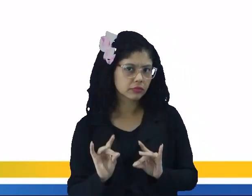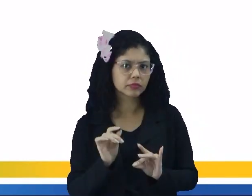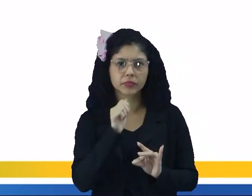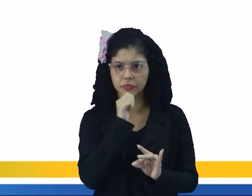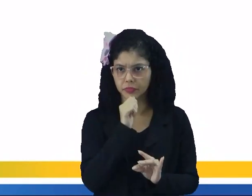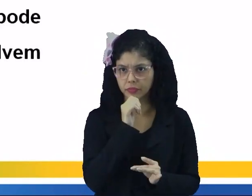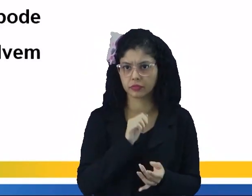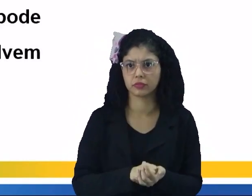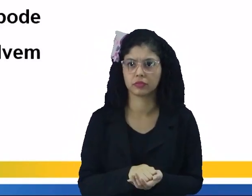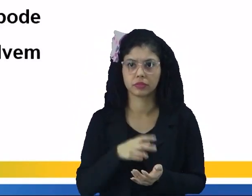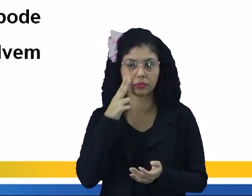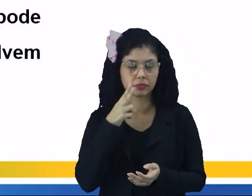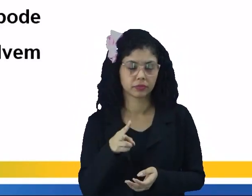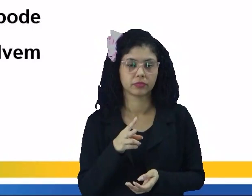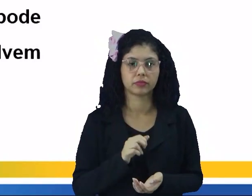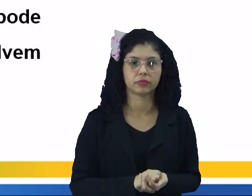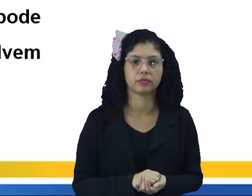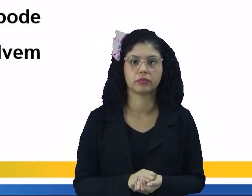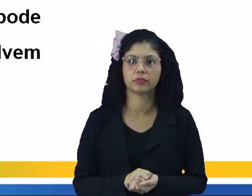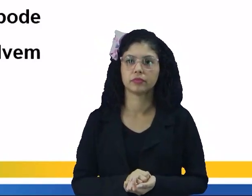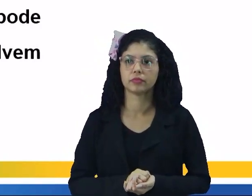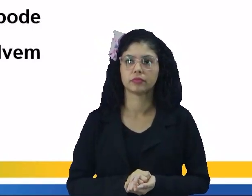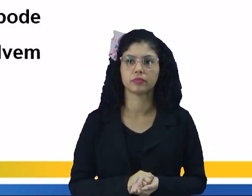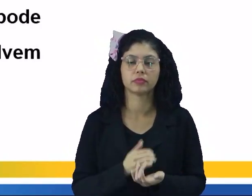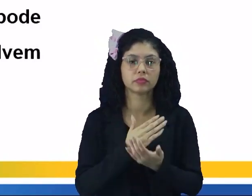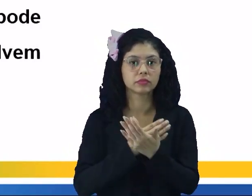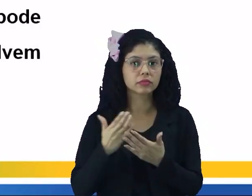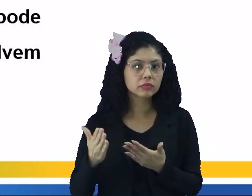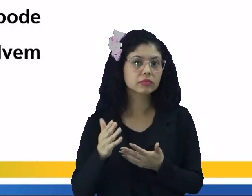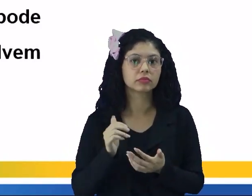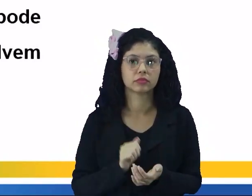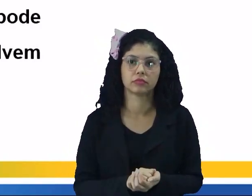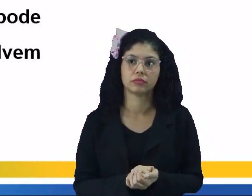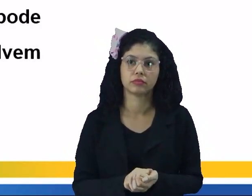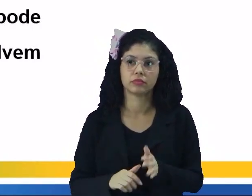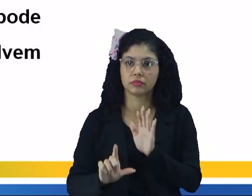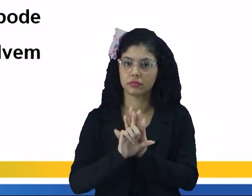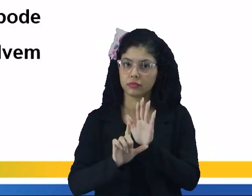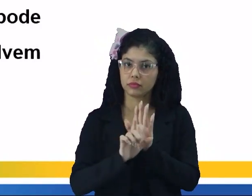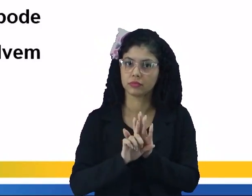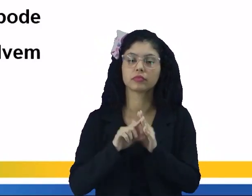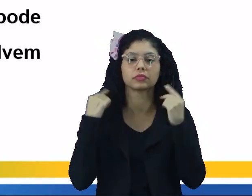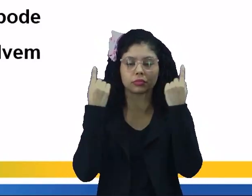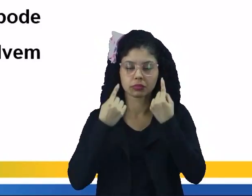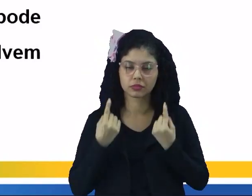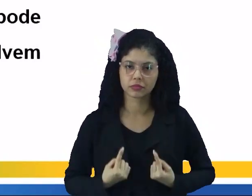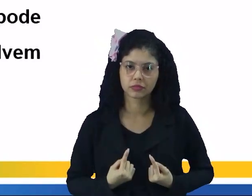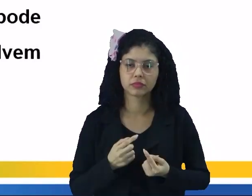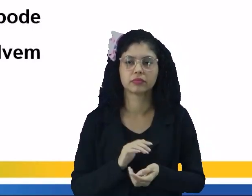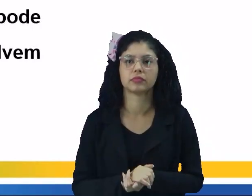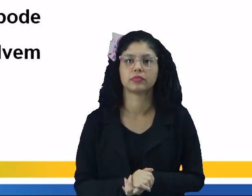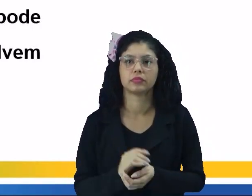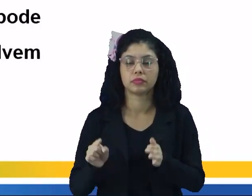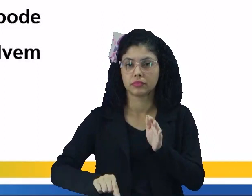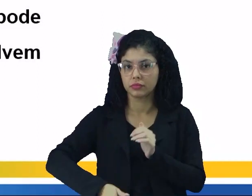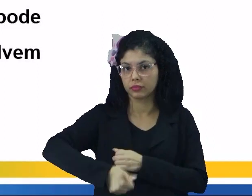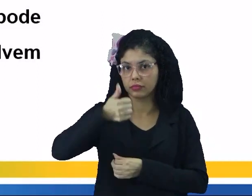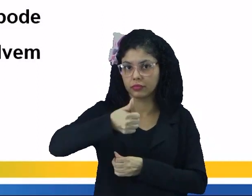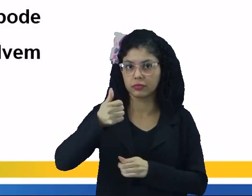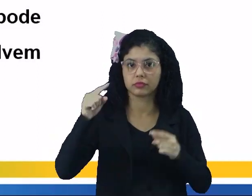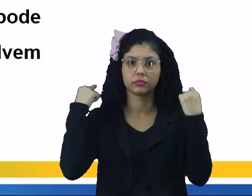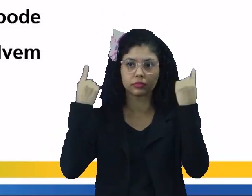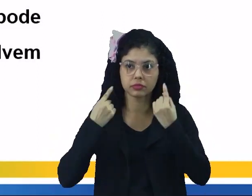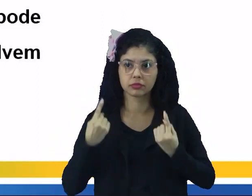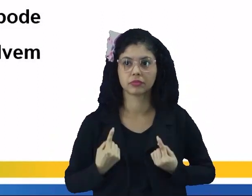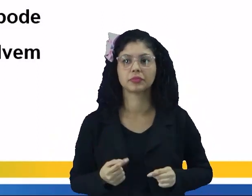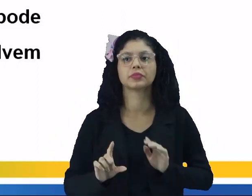aqui que nós alistamos para vocês. Vamos começar aqui pelas leis de Newton, então? Então vamos lá. Primeira lei de Newton. Com